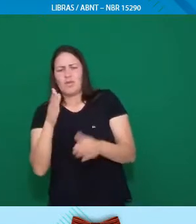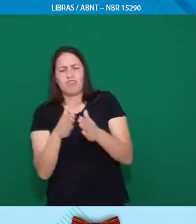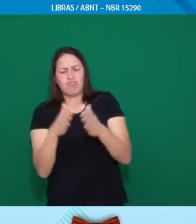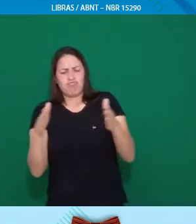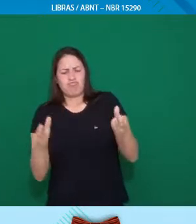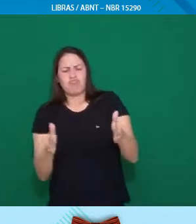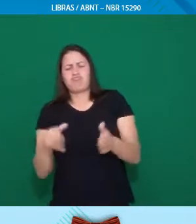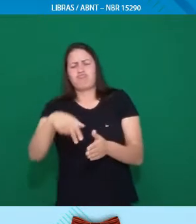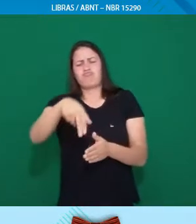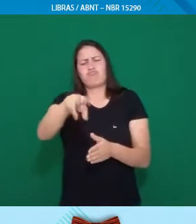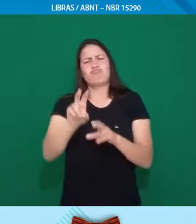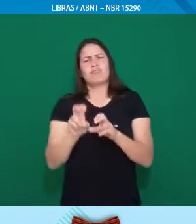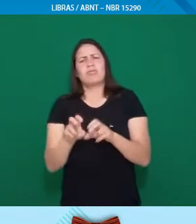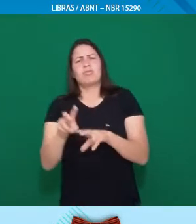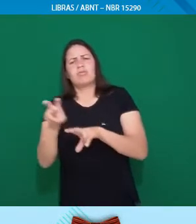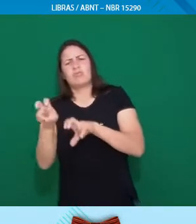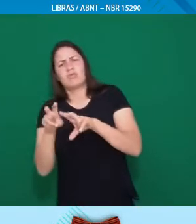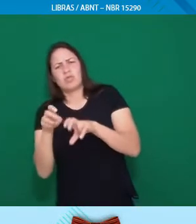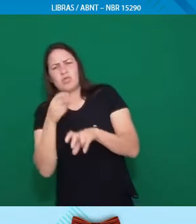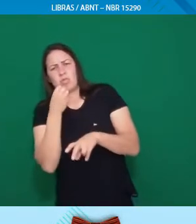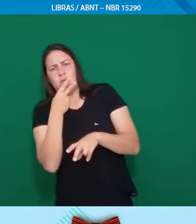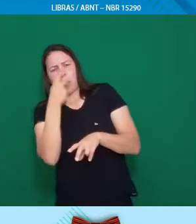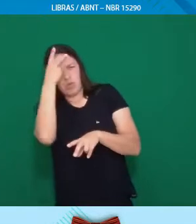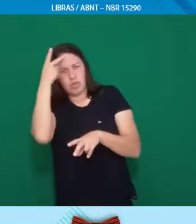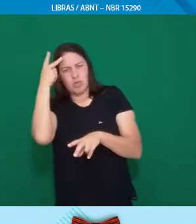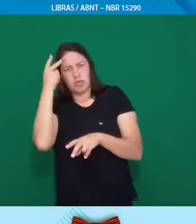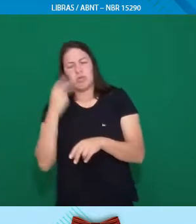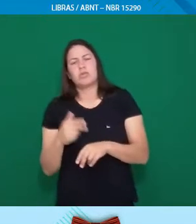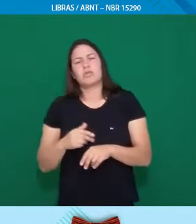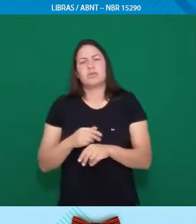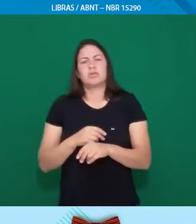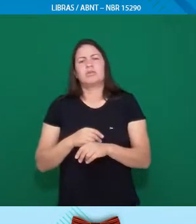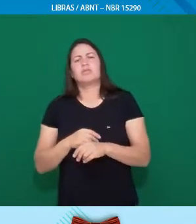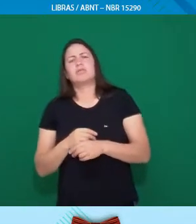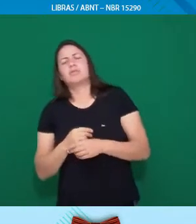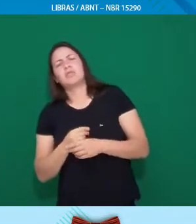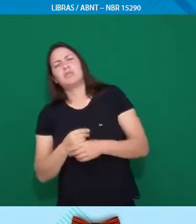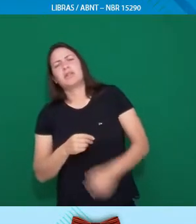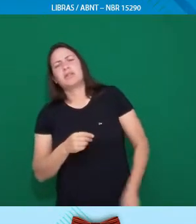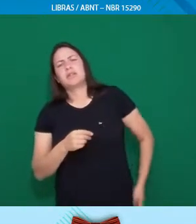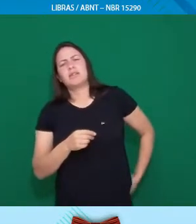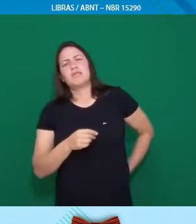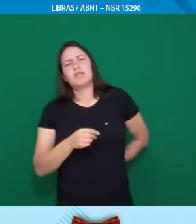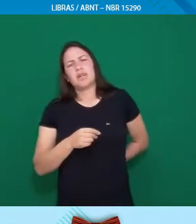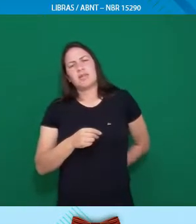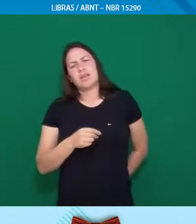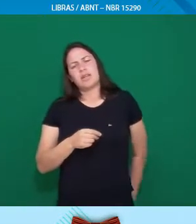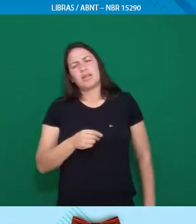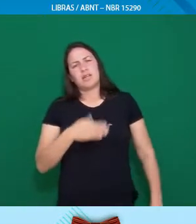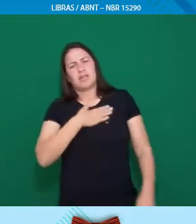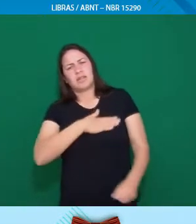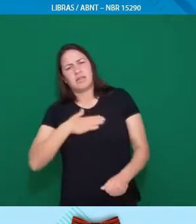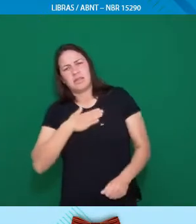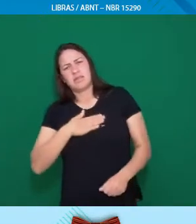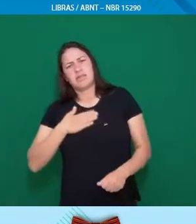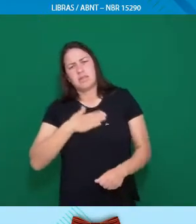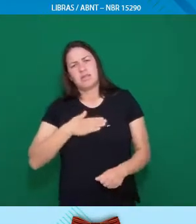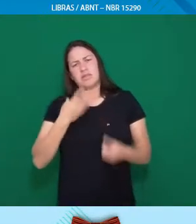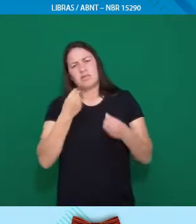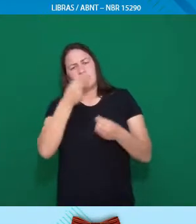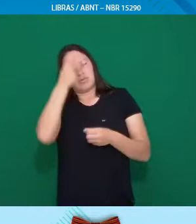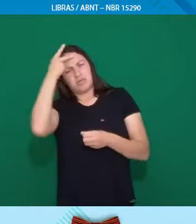ando muito no interior e a gente só ouviu falar coisa boa dá uma Liberty deve aqui no respeito meu carinho minha